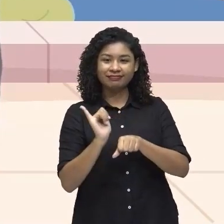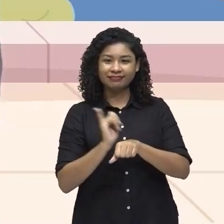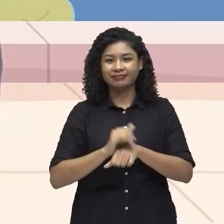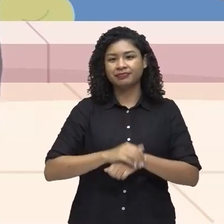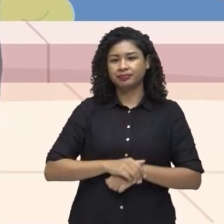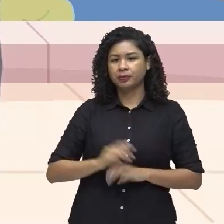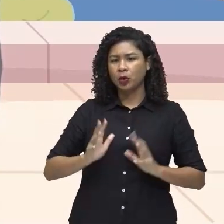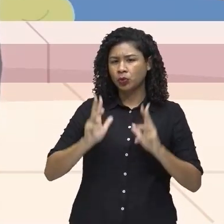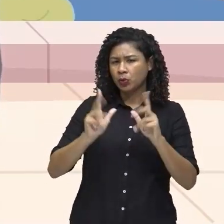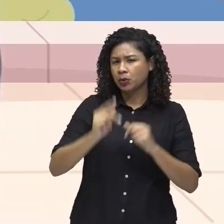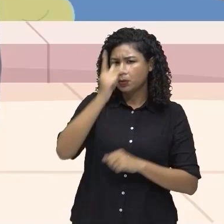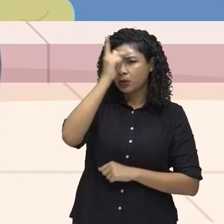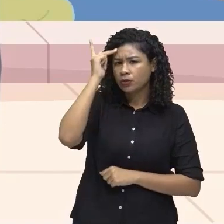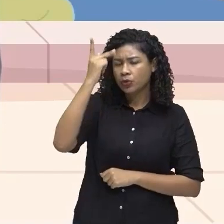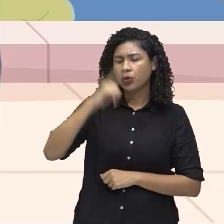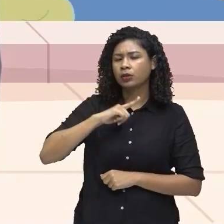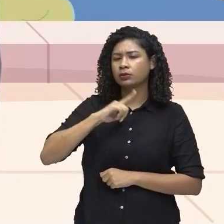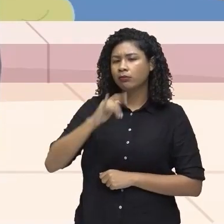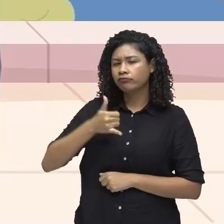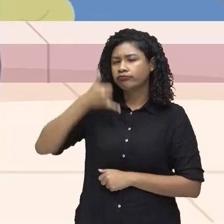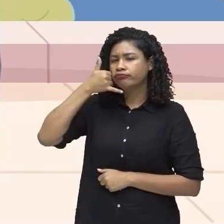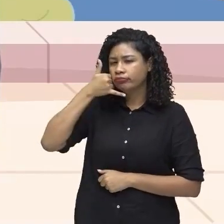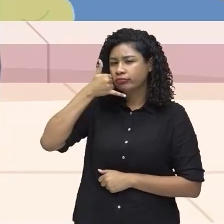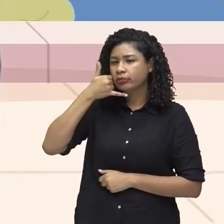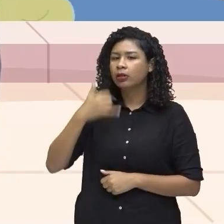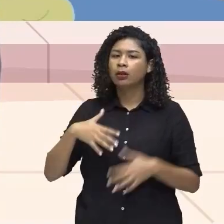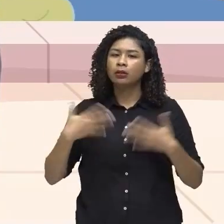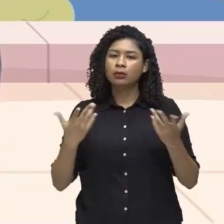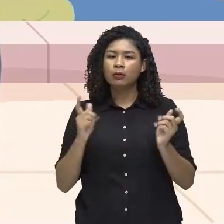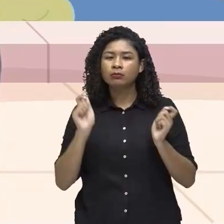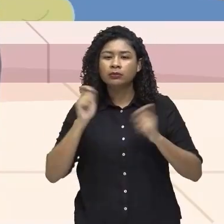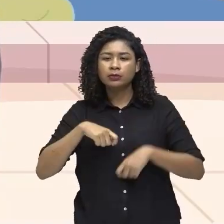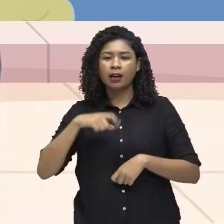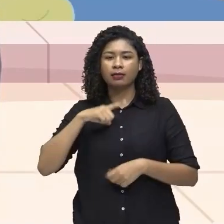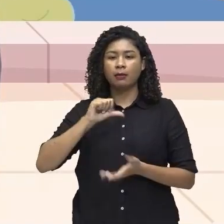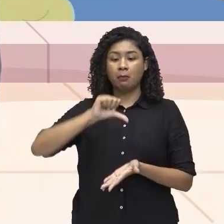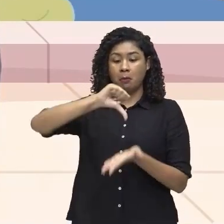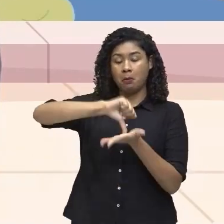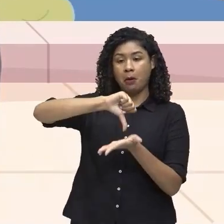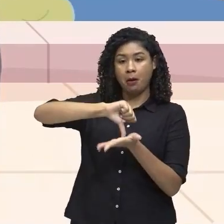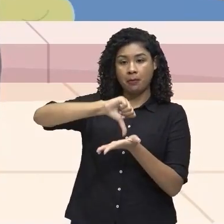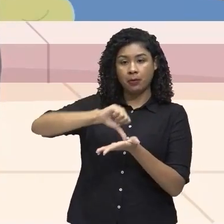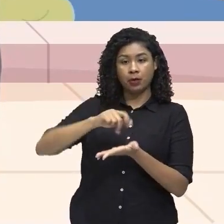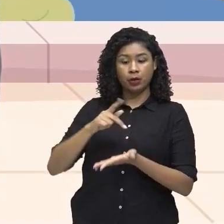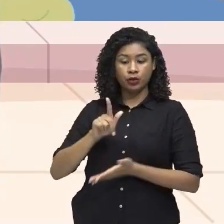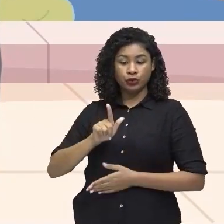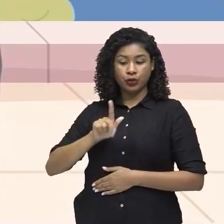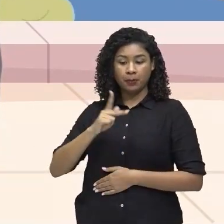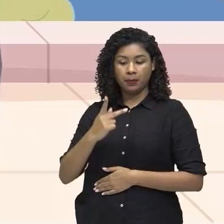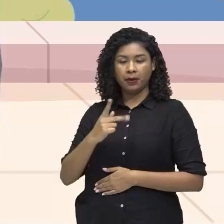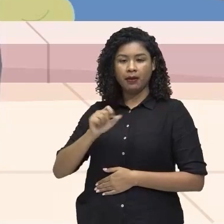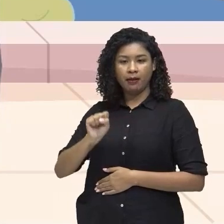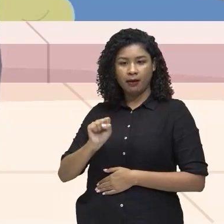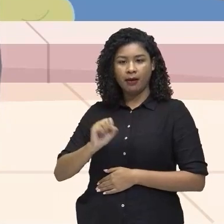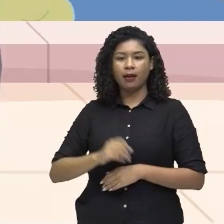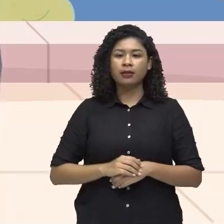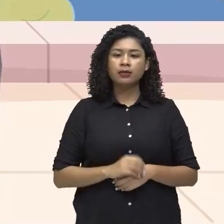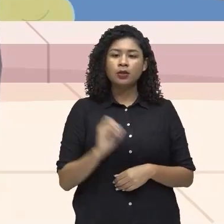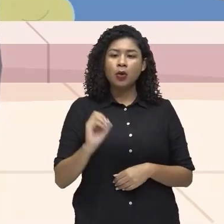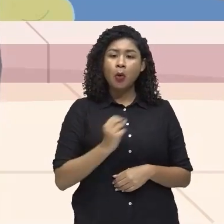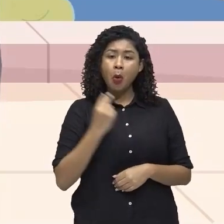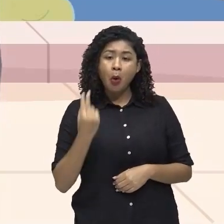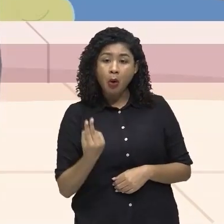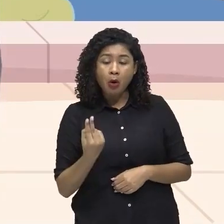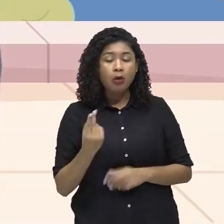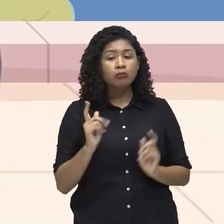tem um celular, então todos podem acionar o dispositivo lá do GPS, ou então você pode aí, se estiver bem patrocinado,